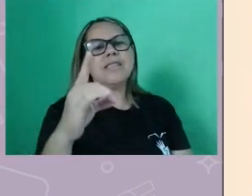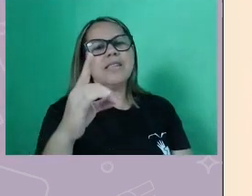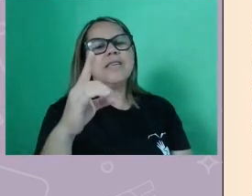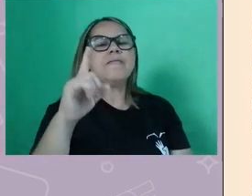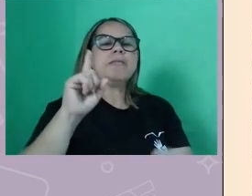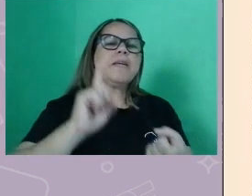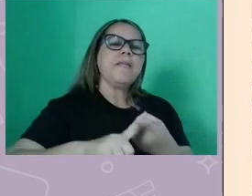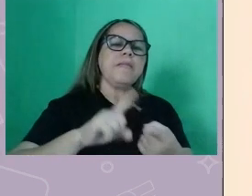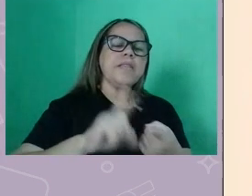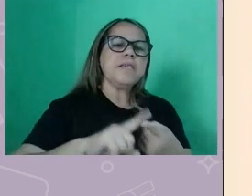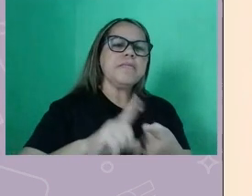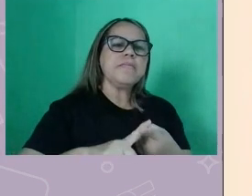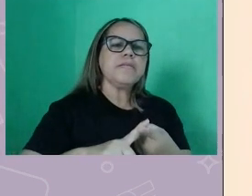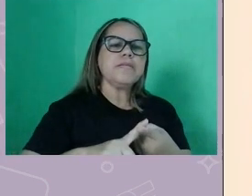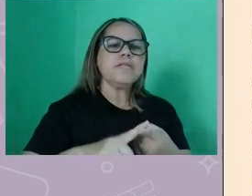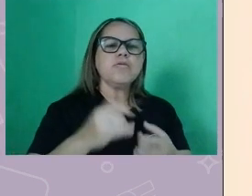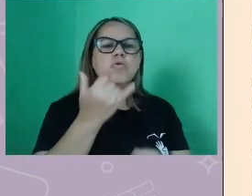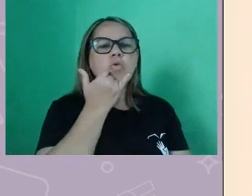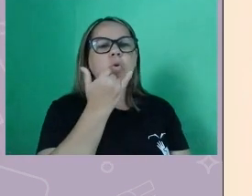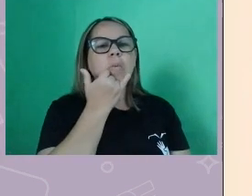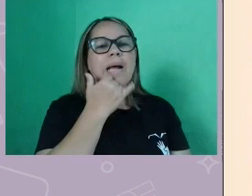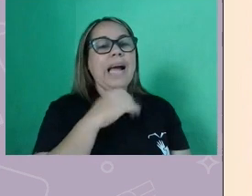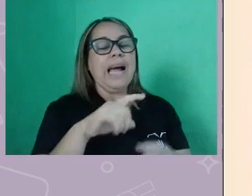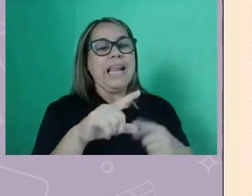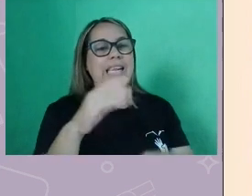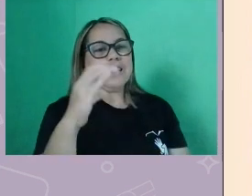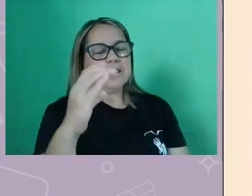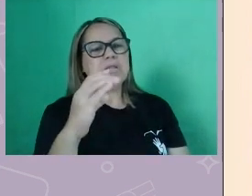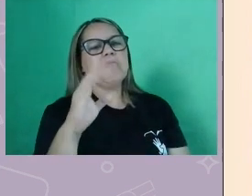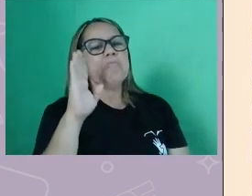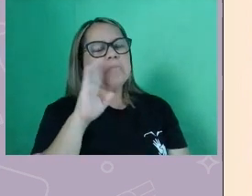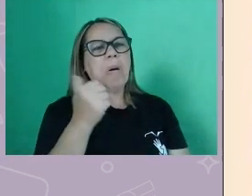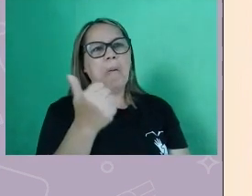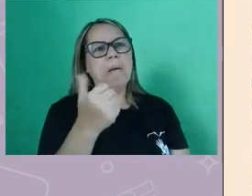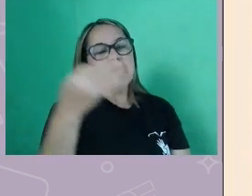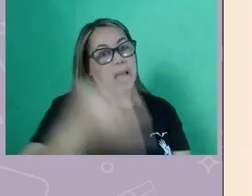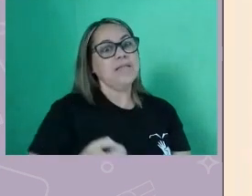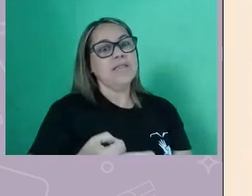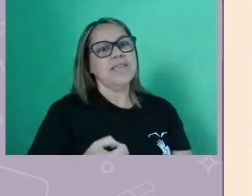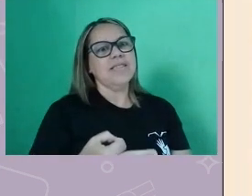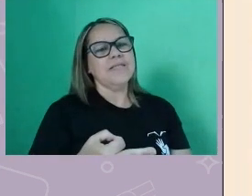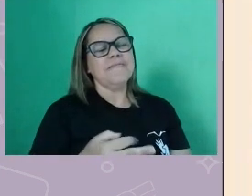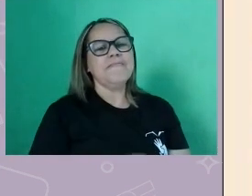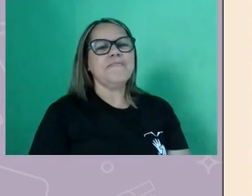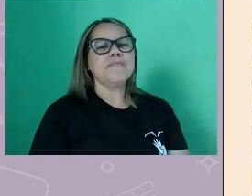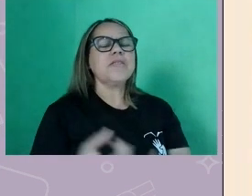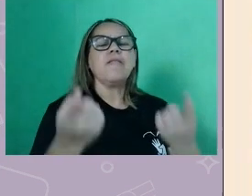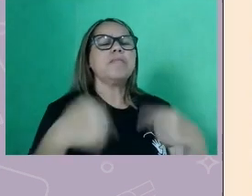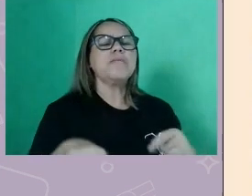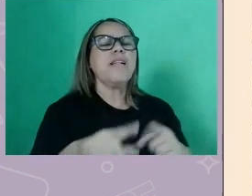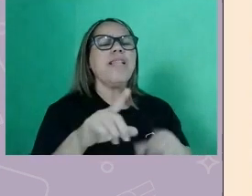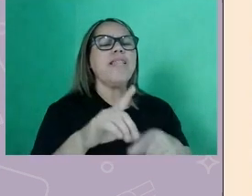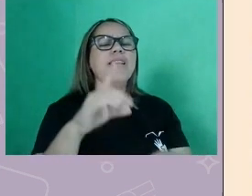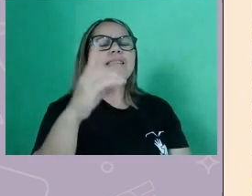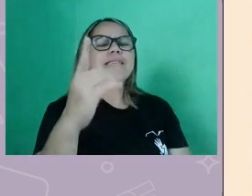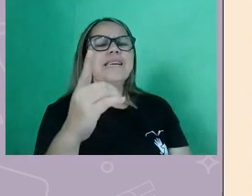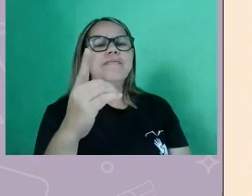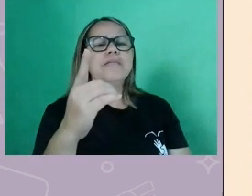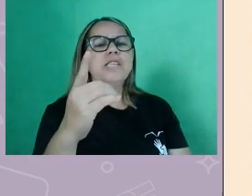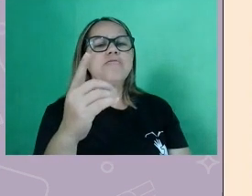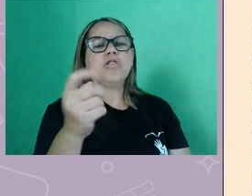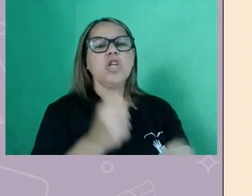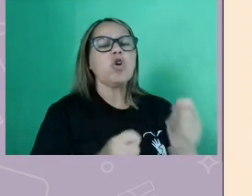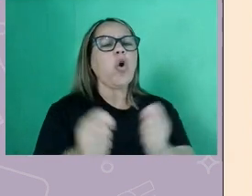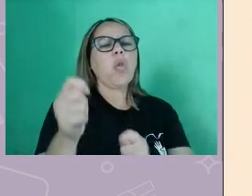é ou liga desculpem a letra C beleza não é ela porque ela tá certa vamos ver que é sobre a economia